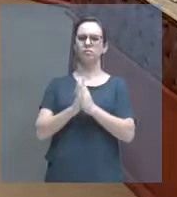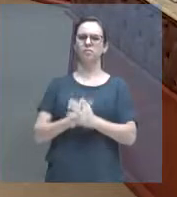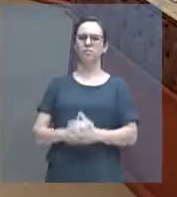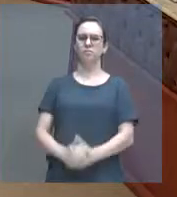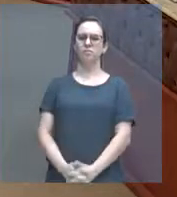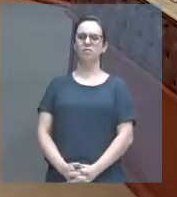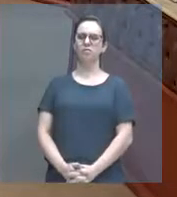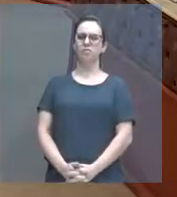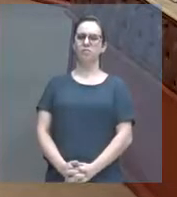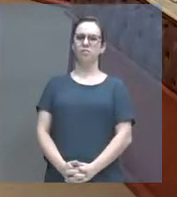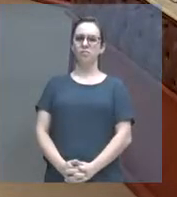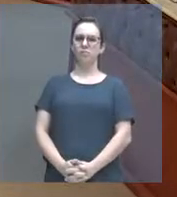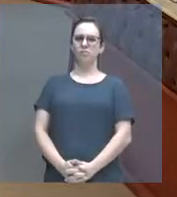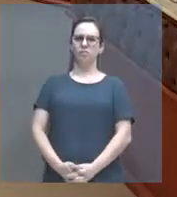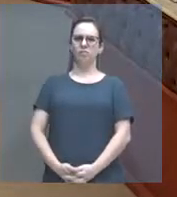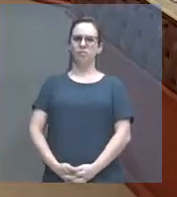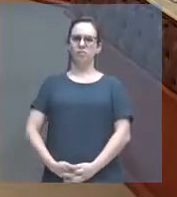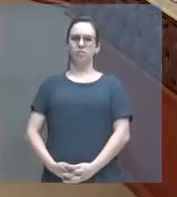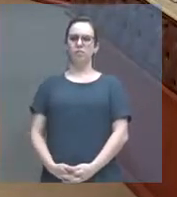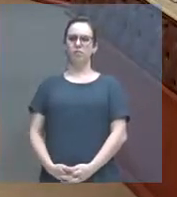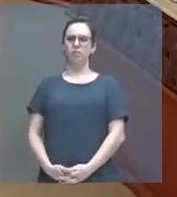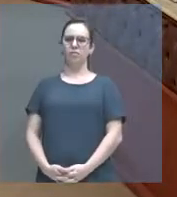seja.